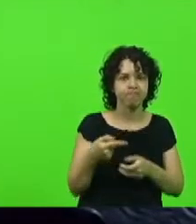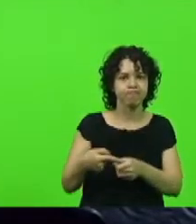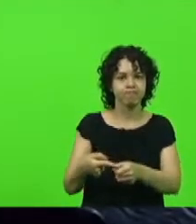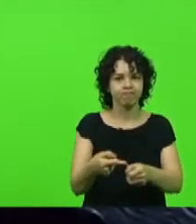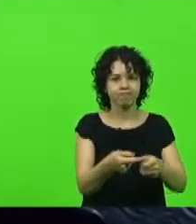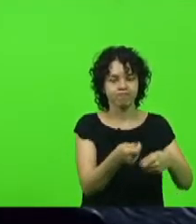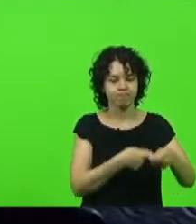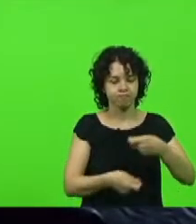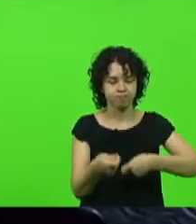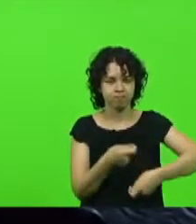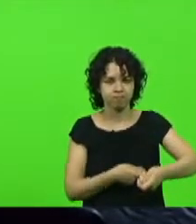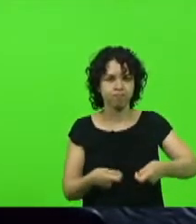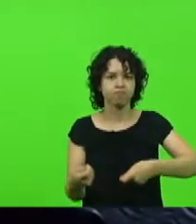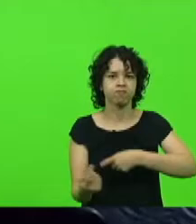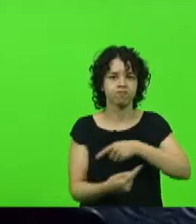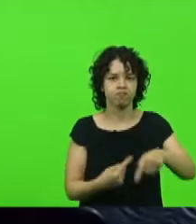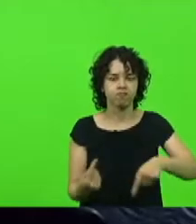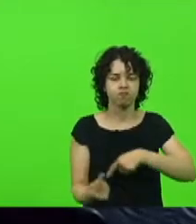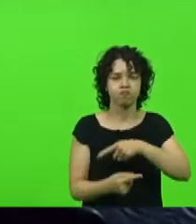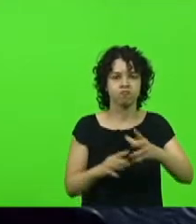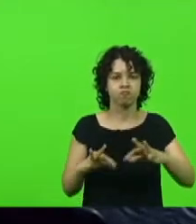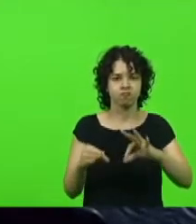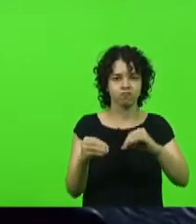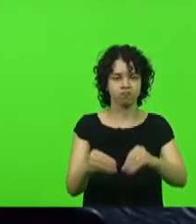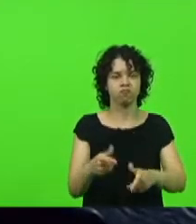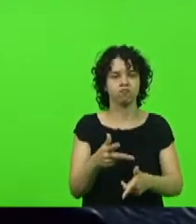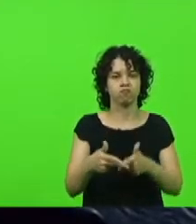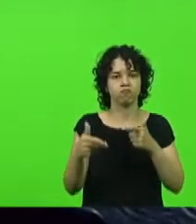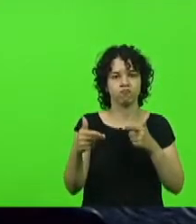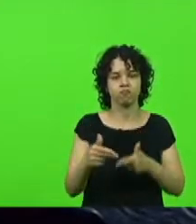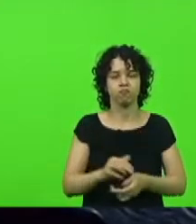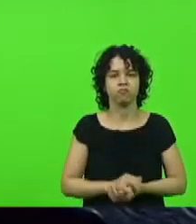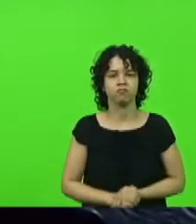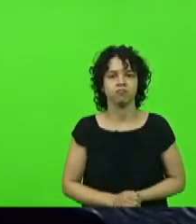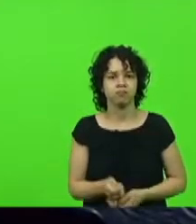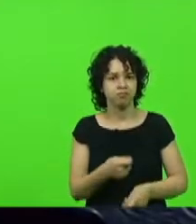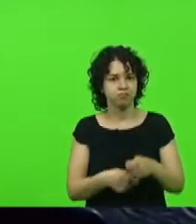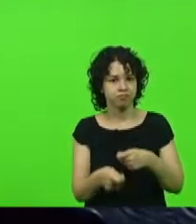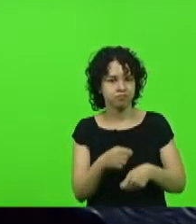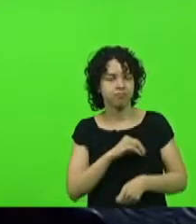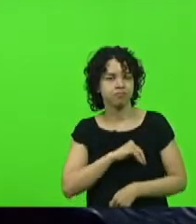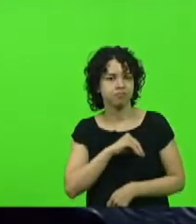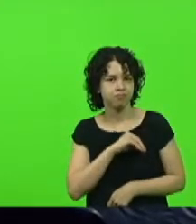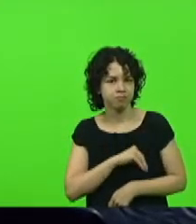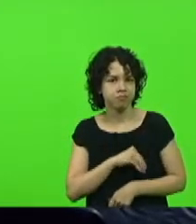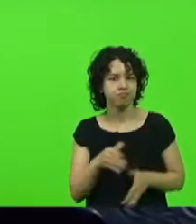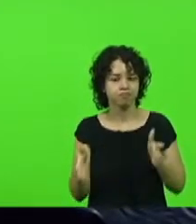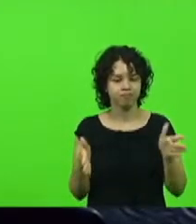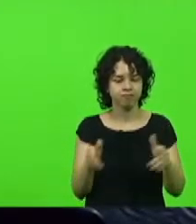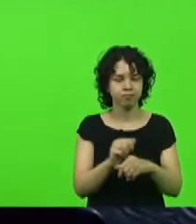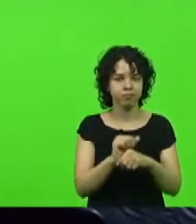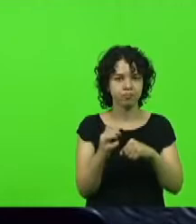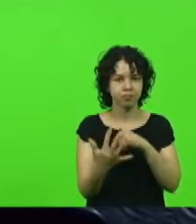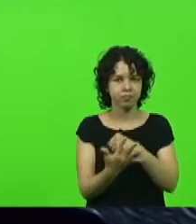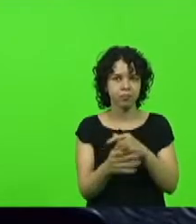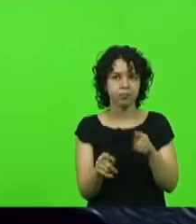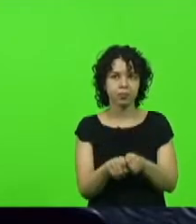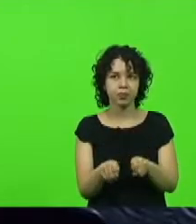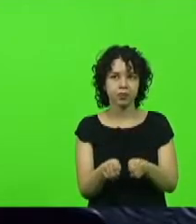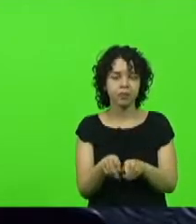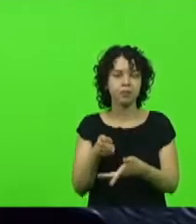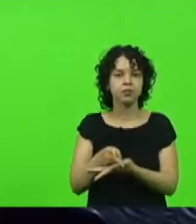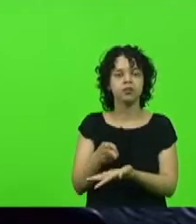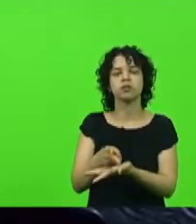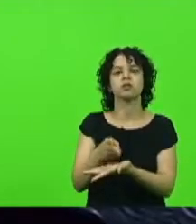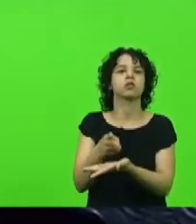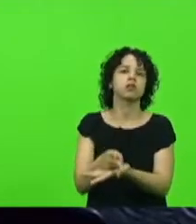ganham. As dificuldades para a negociação salarial em tempos de pandemia, inclusive até mesmo para a manutenção financeira das entidades